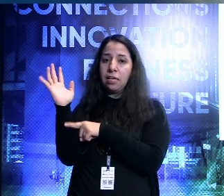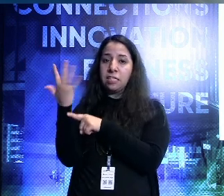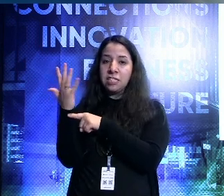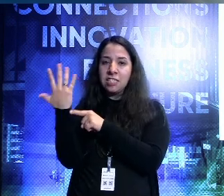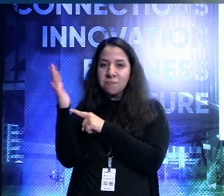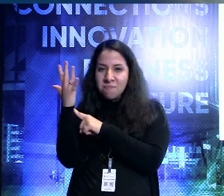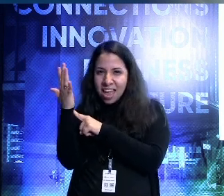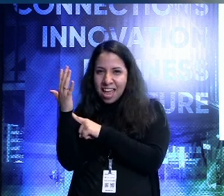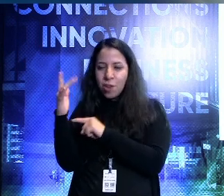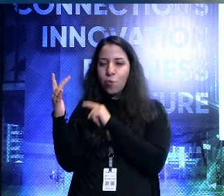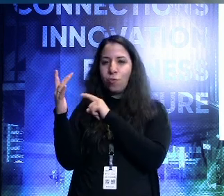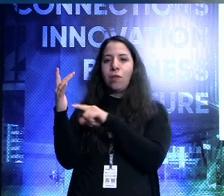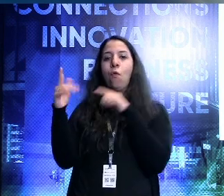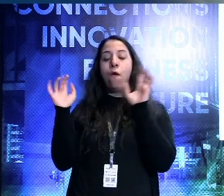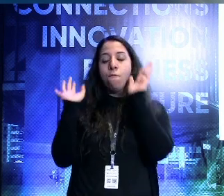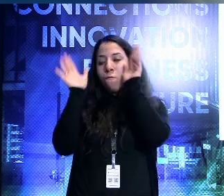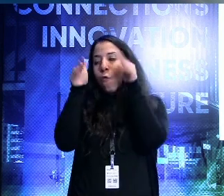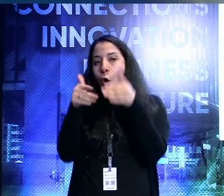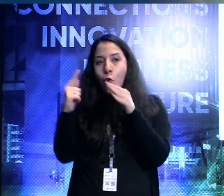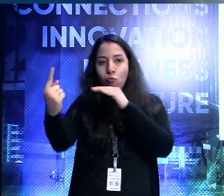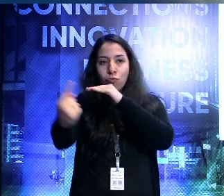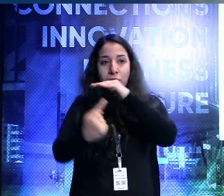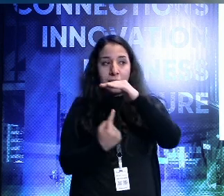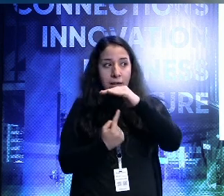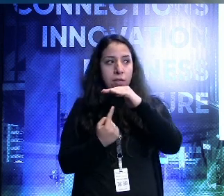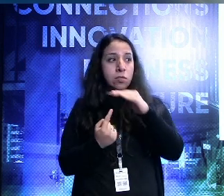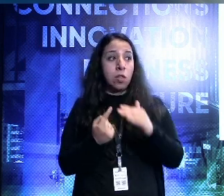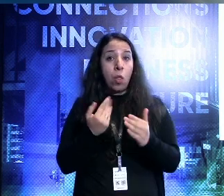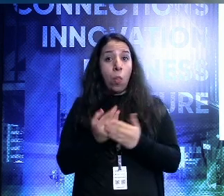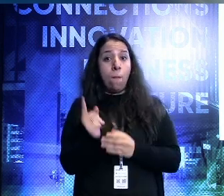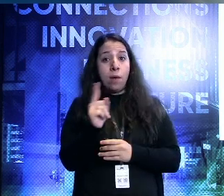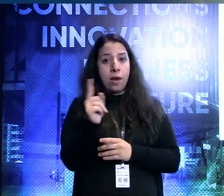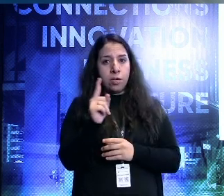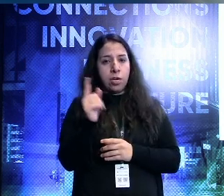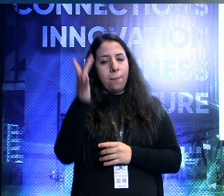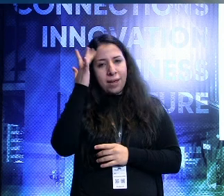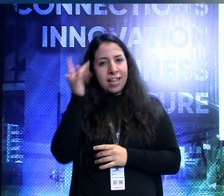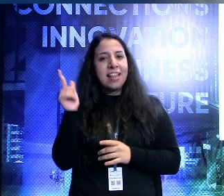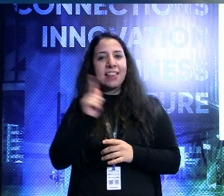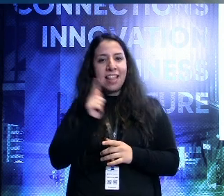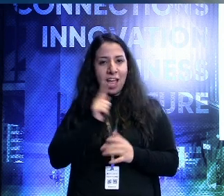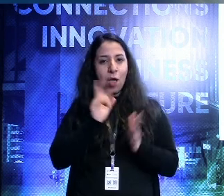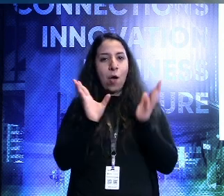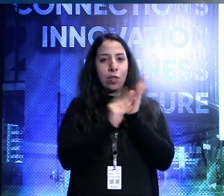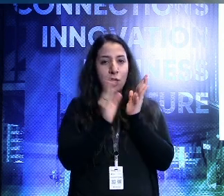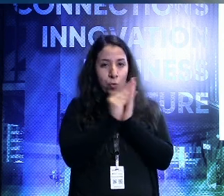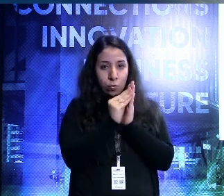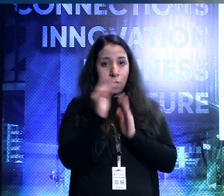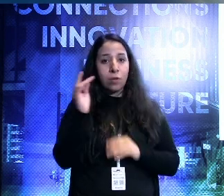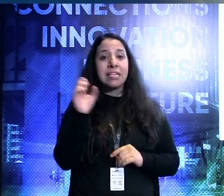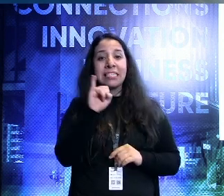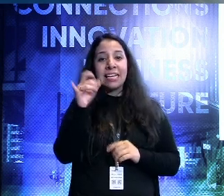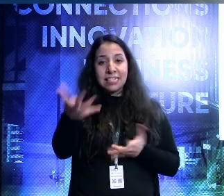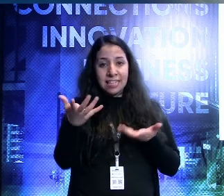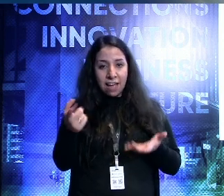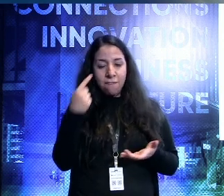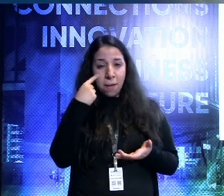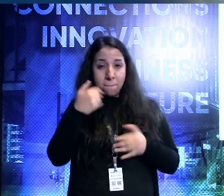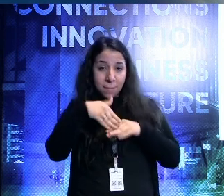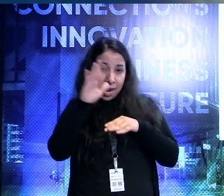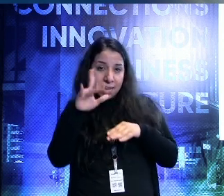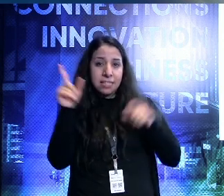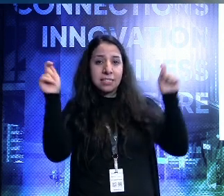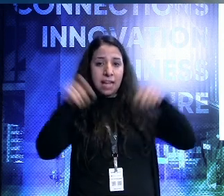então não percam, amanhã a gente tem um pouquinho desse conteúdo aqui. Quem quiser dar uma olhadinha, tem o QR Code, e quem quiser acompanhar mais conteúdos,